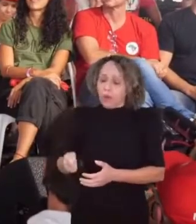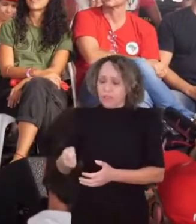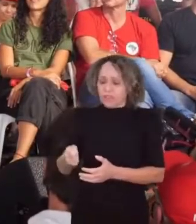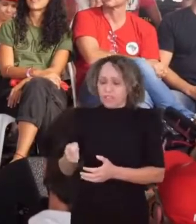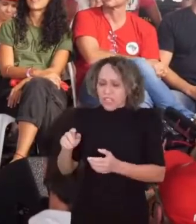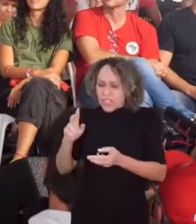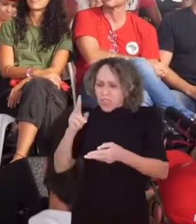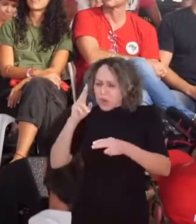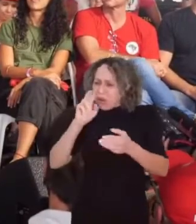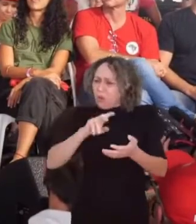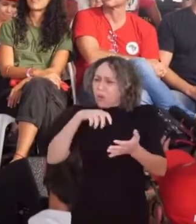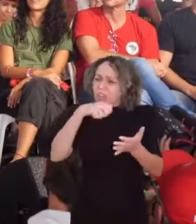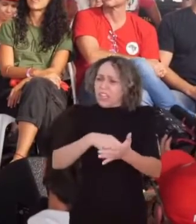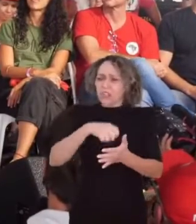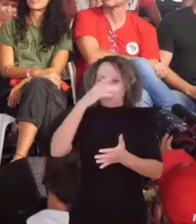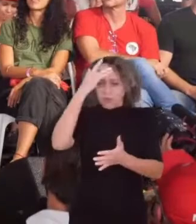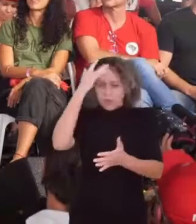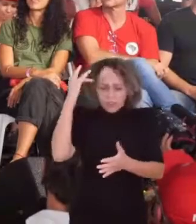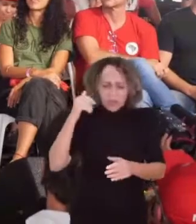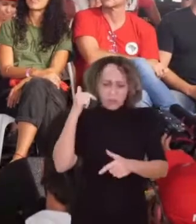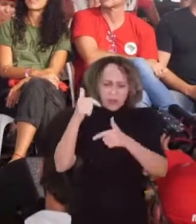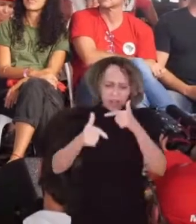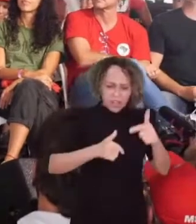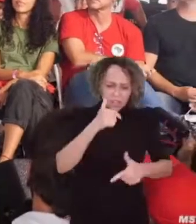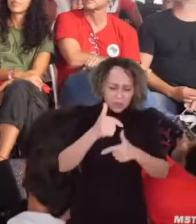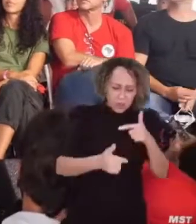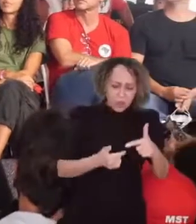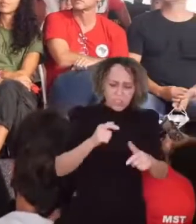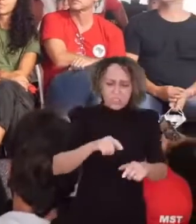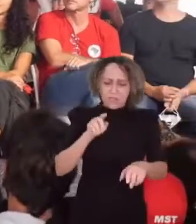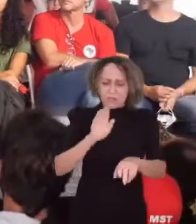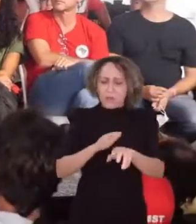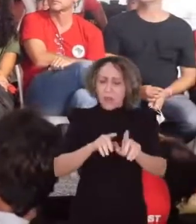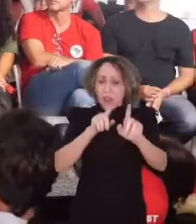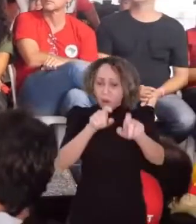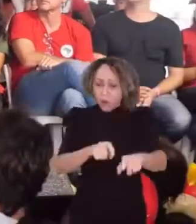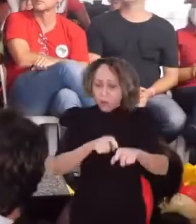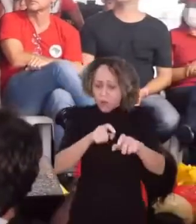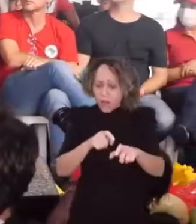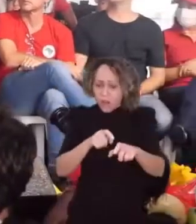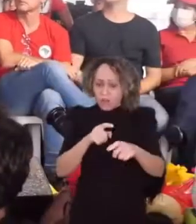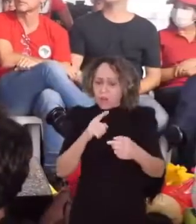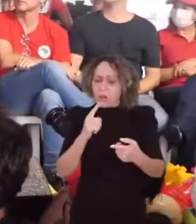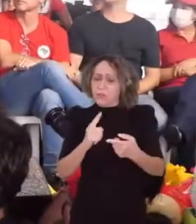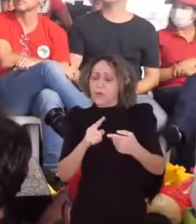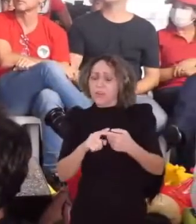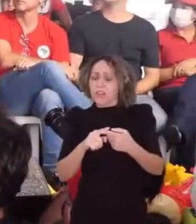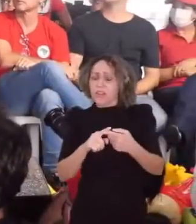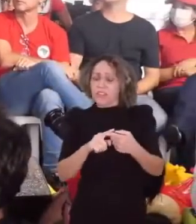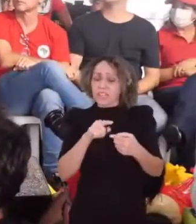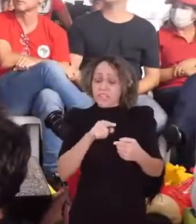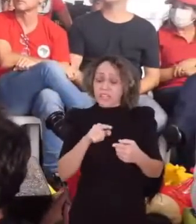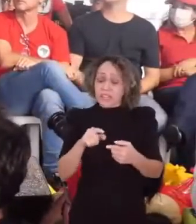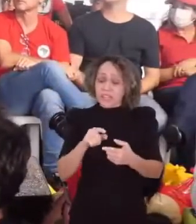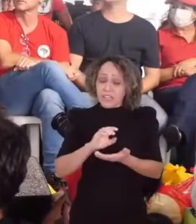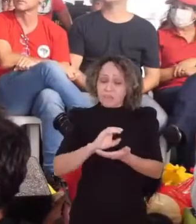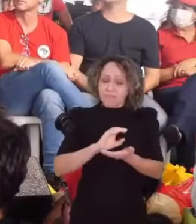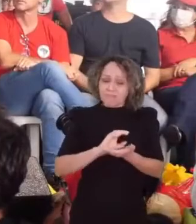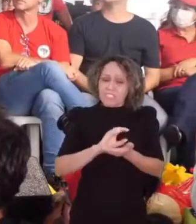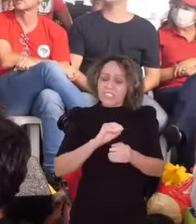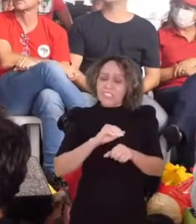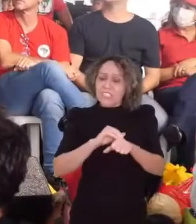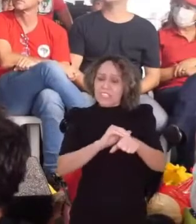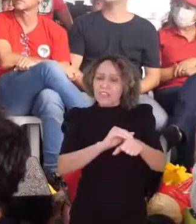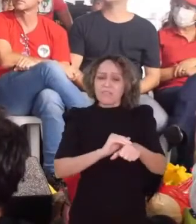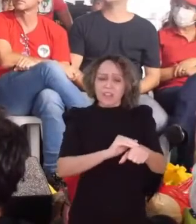porque eles não conseguiram entregar o alimento que estava contratado, mas entregaram o outro, deixou